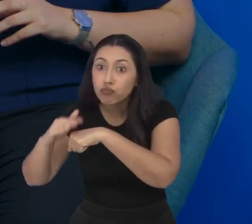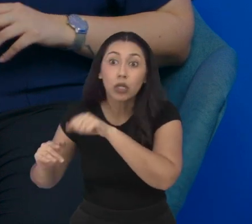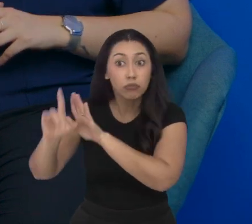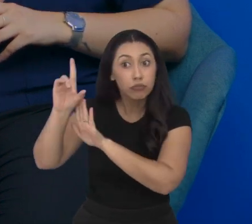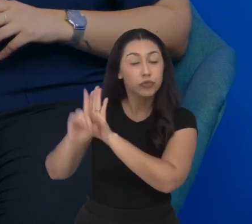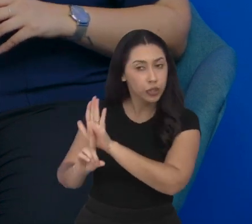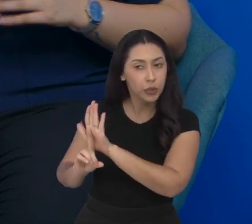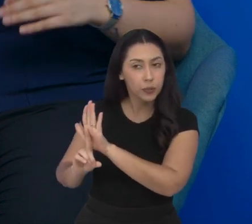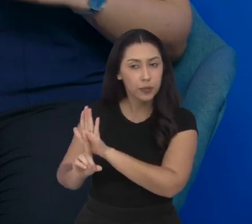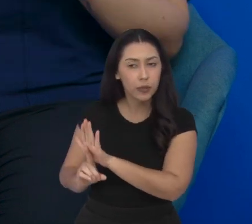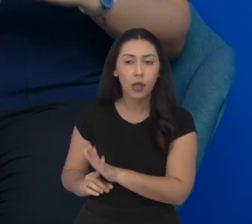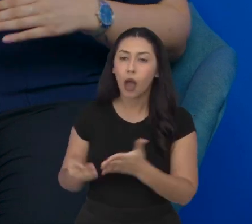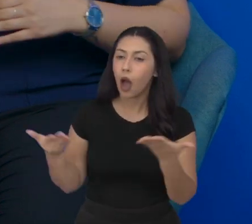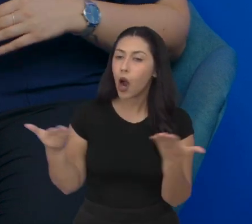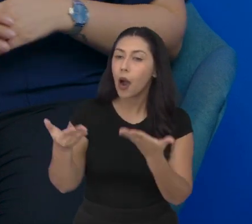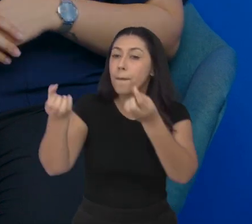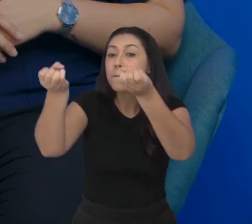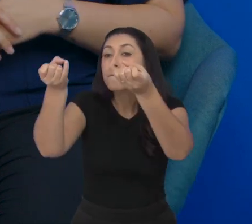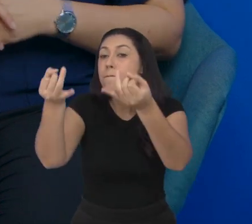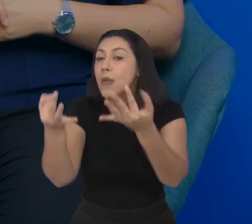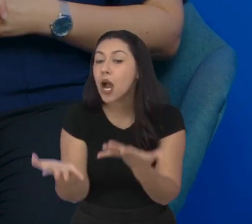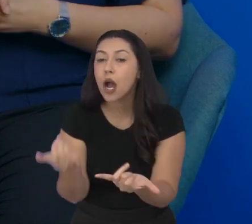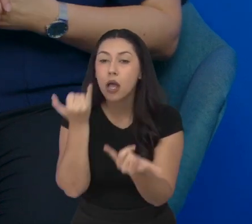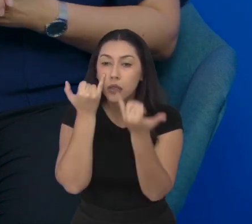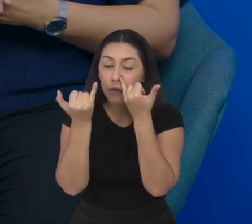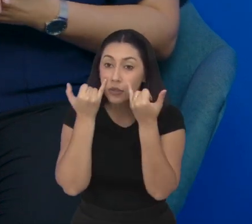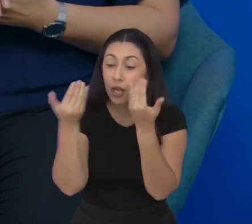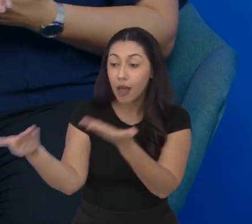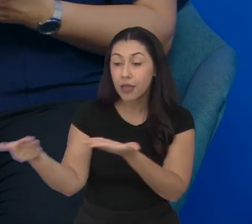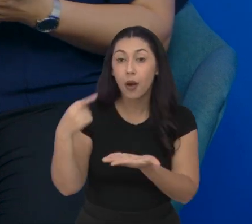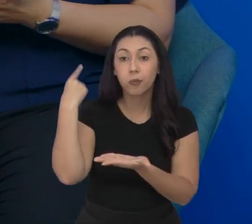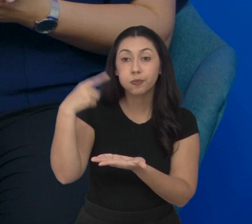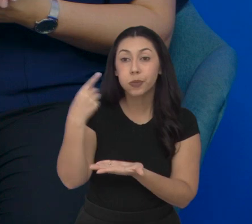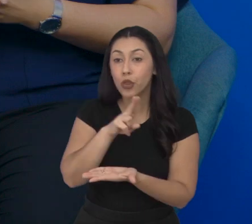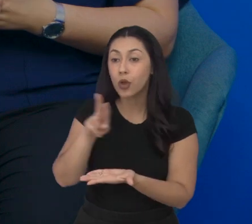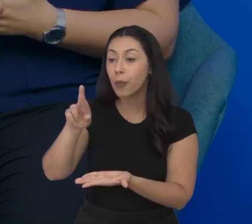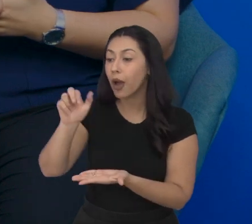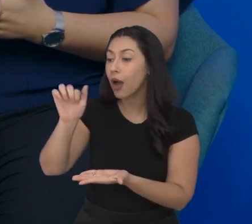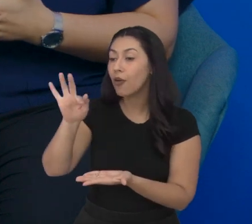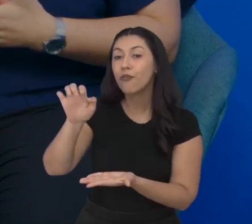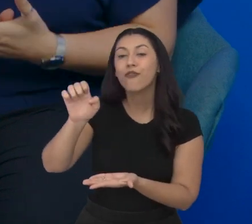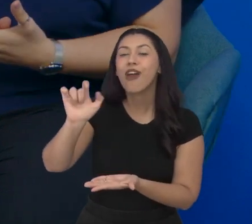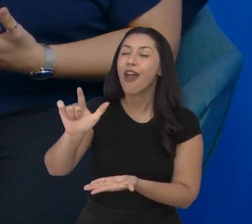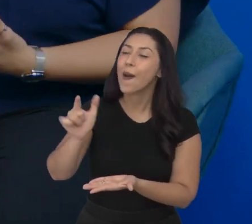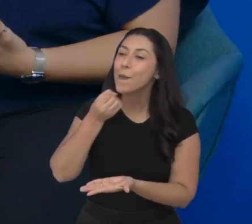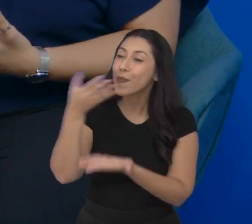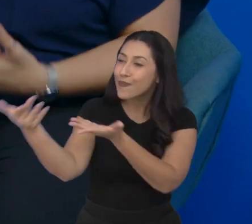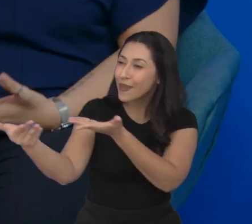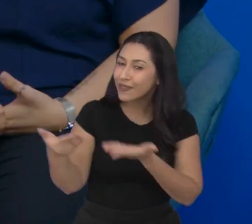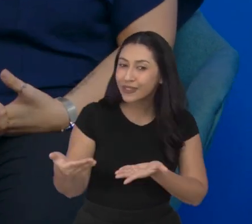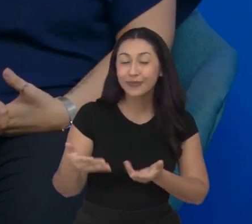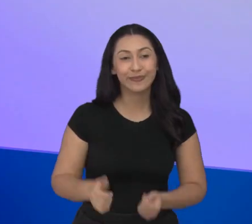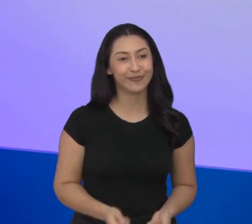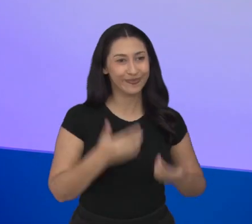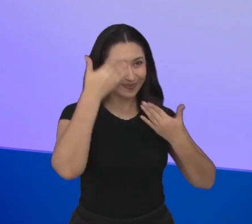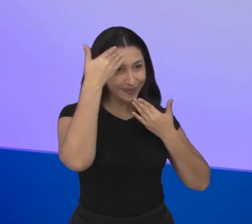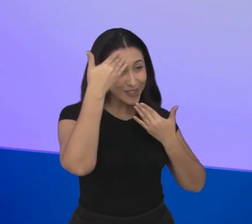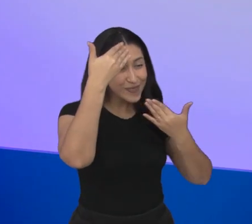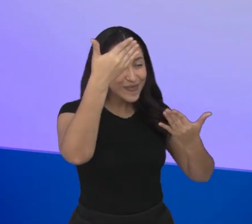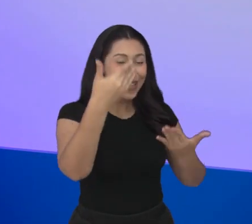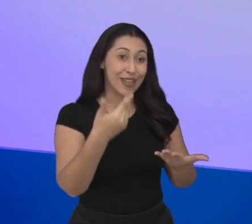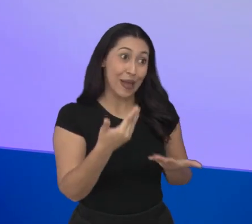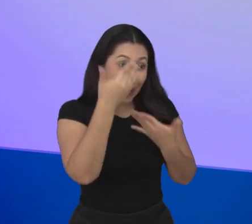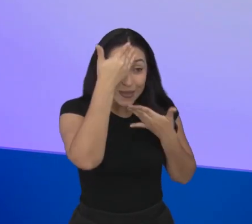já existentes. Para explicar essa reformulação, a gente recebe aqui no estúdio o advogado Rafael Santos. Bem-vindo, Rafael. Muito